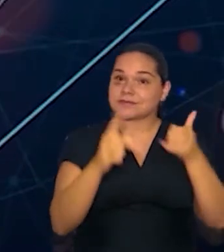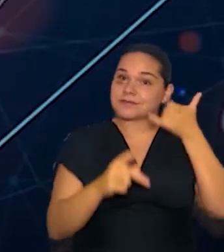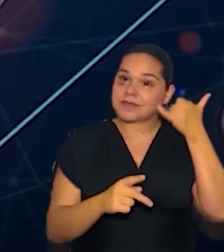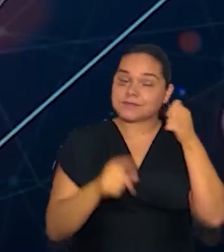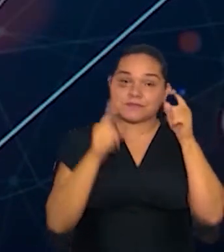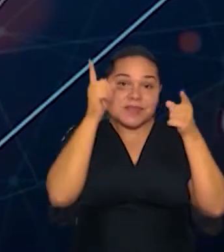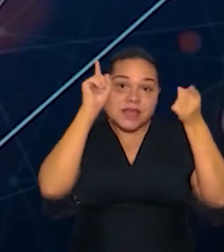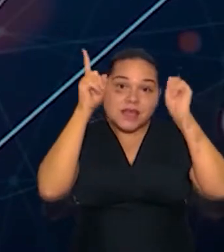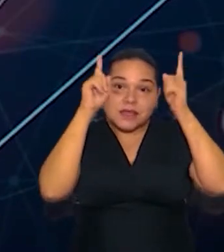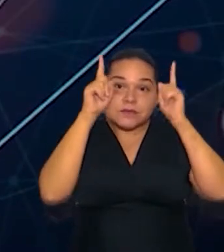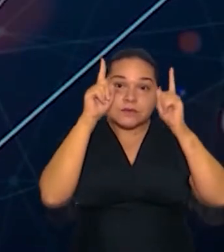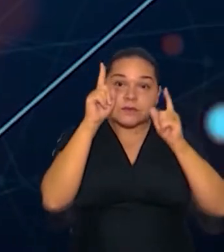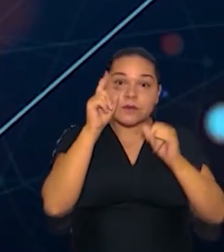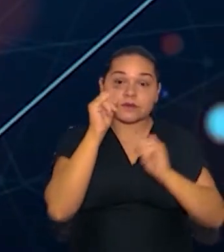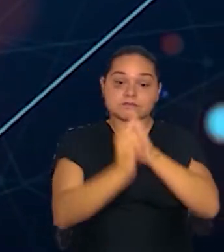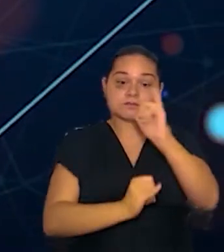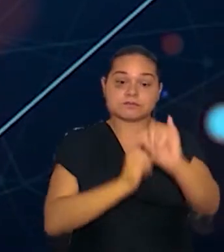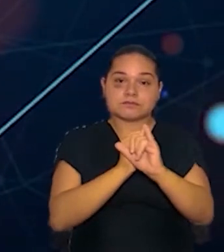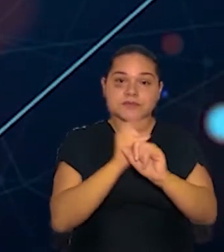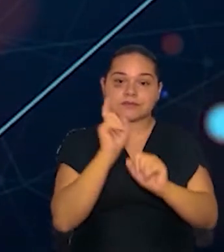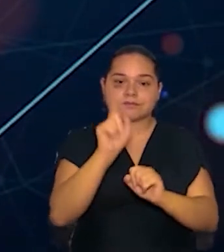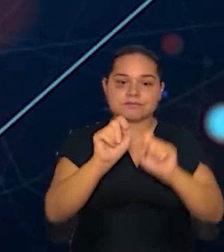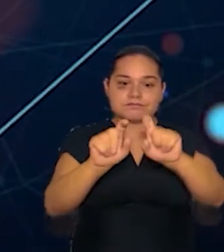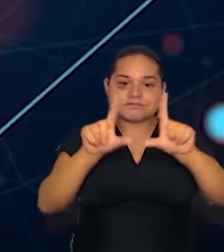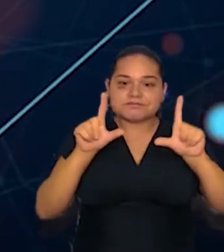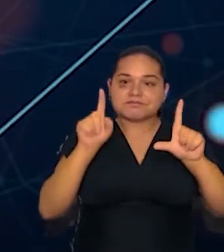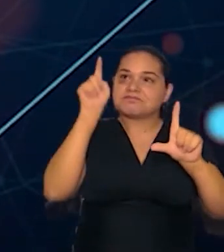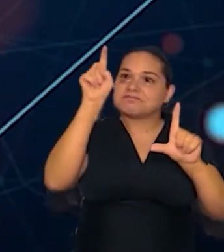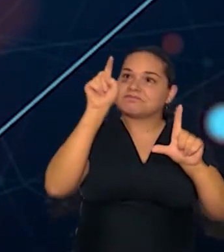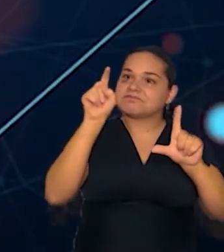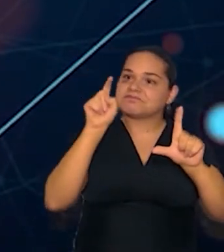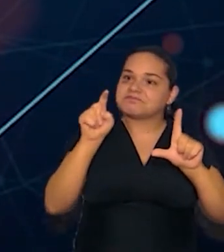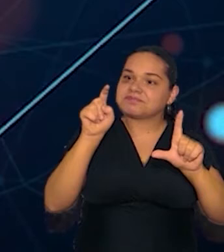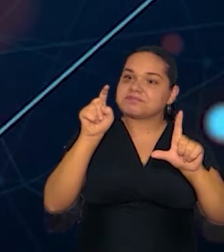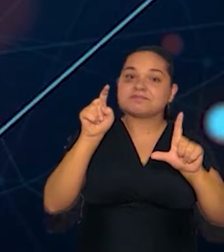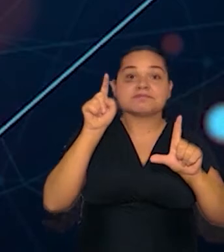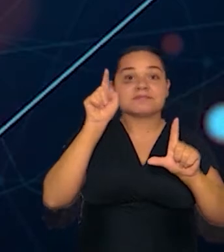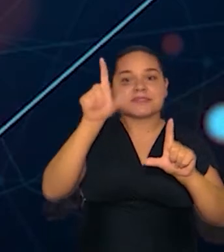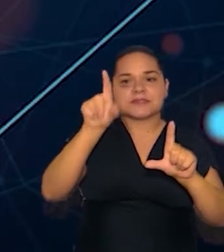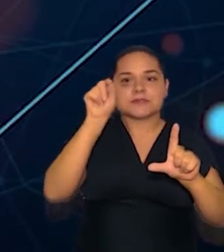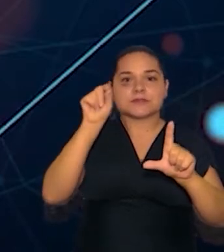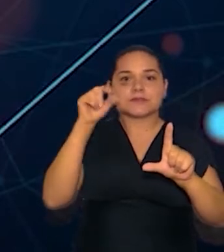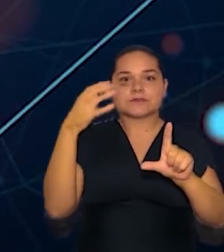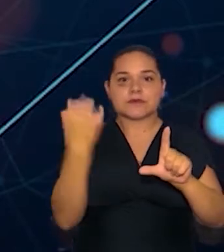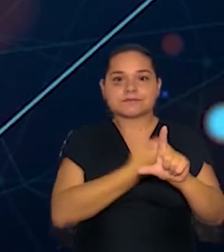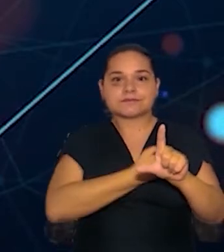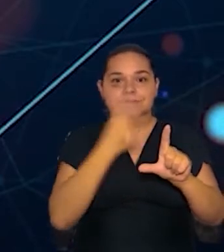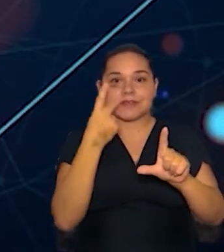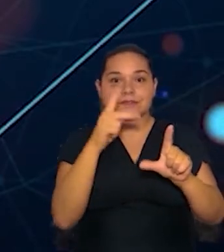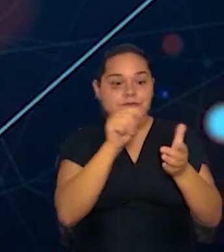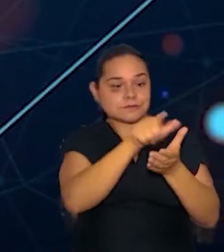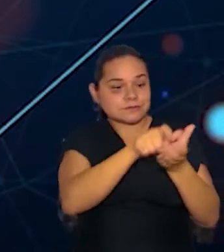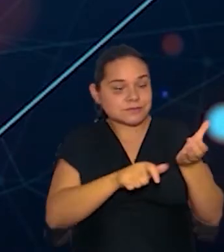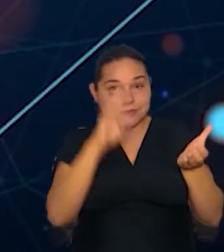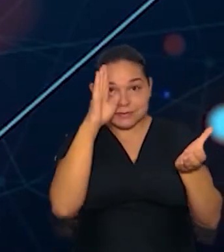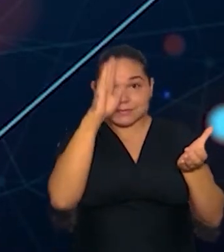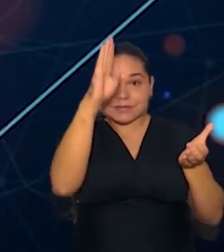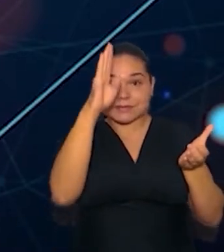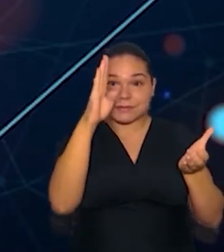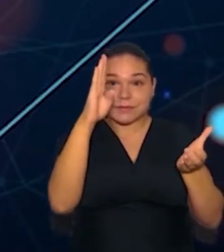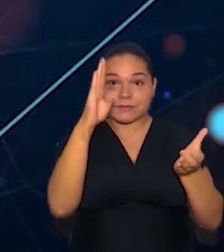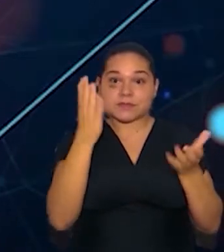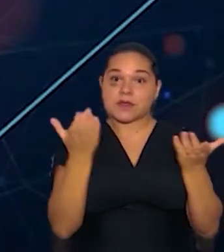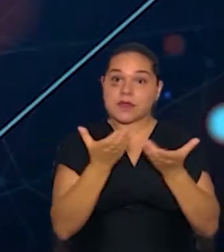Android, acesse o endereço pelo Chrome. Clique nos 3 pontinhos do lado direito e selecione Adicione à tela inicial.